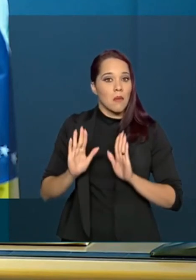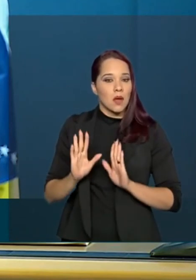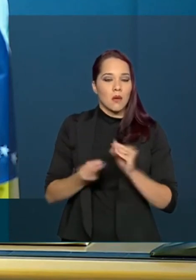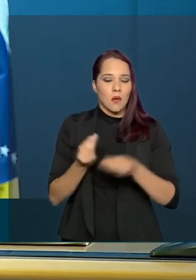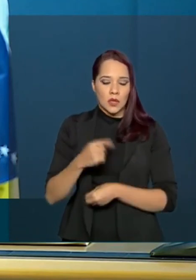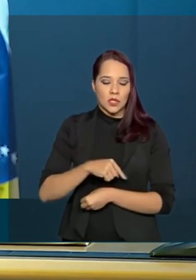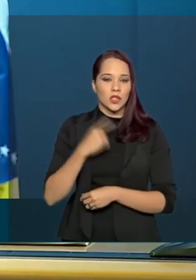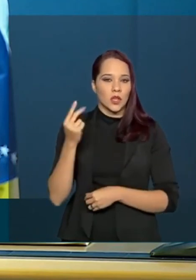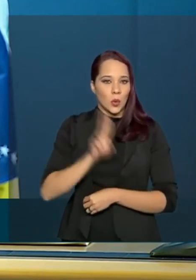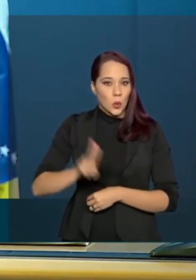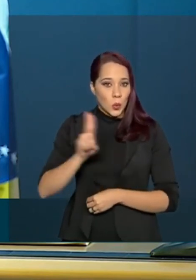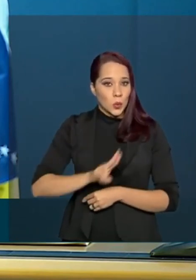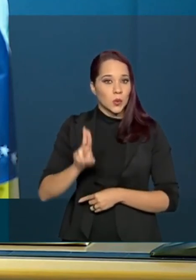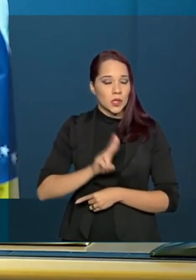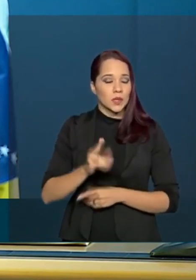tem avaliado com maior